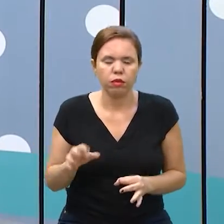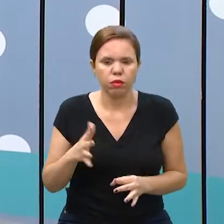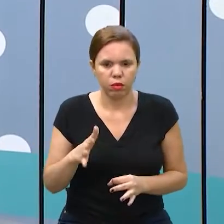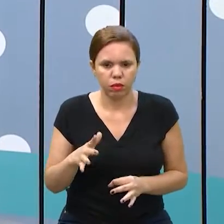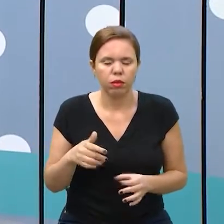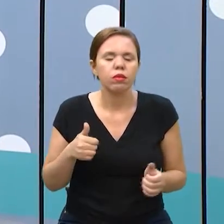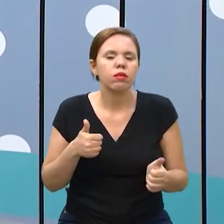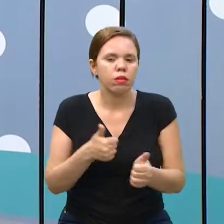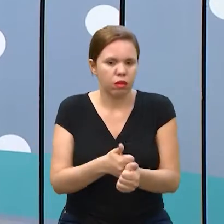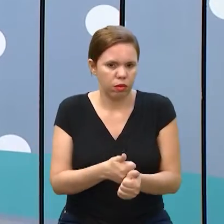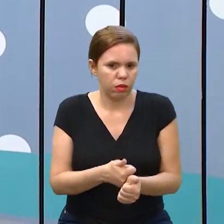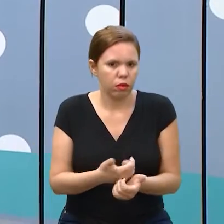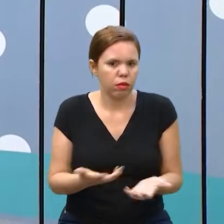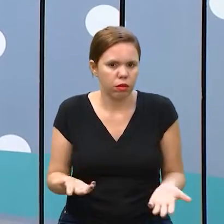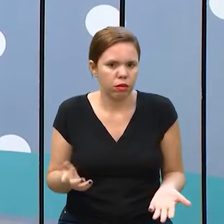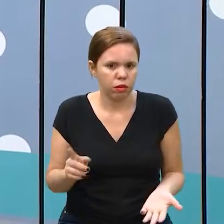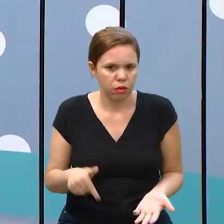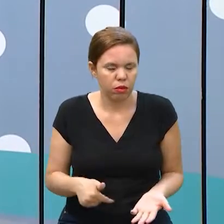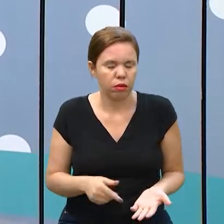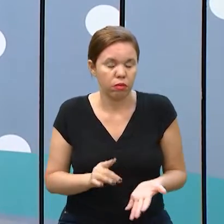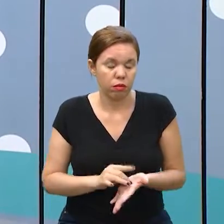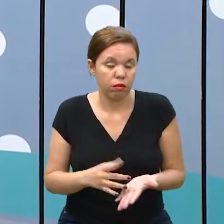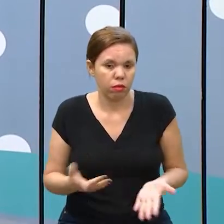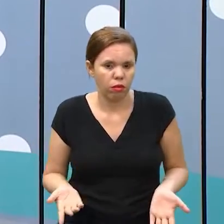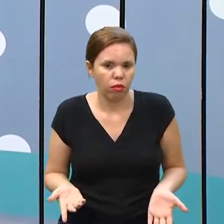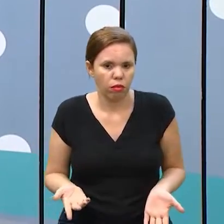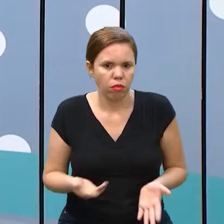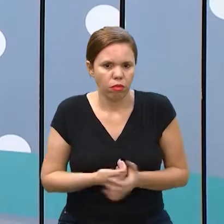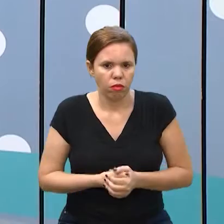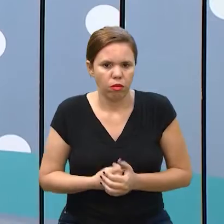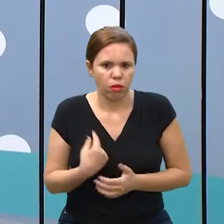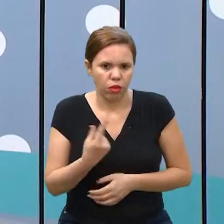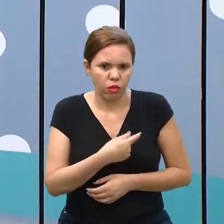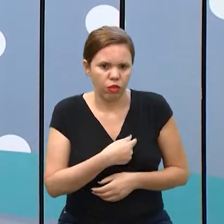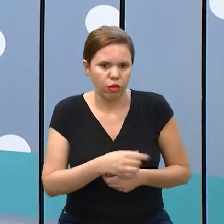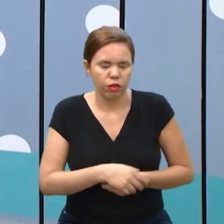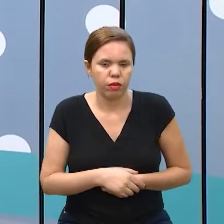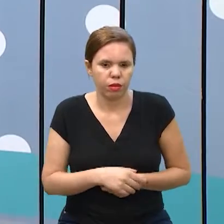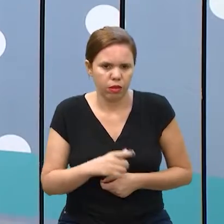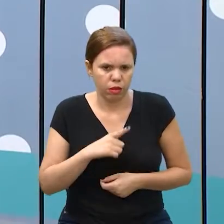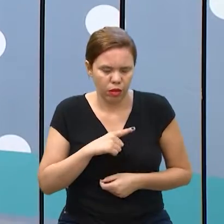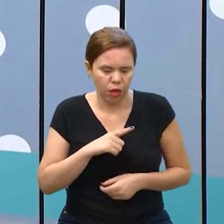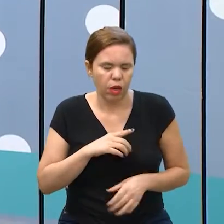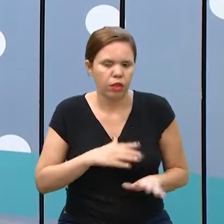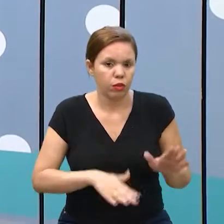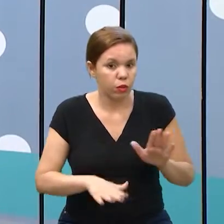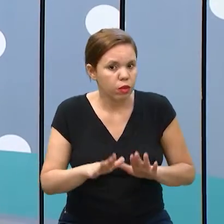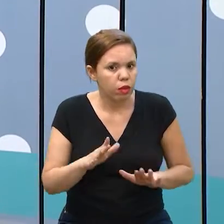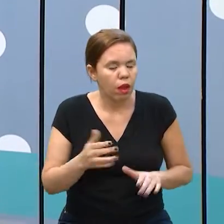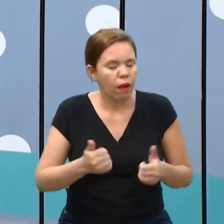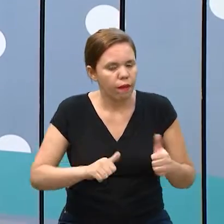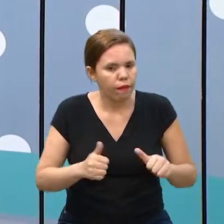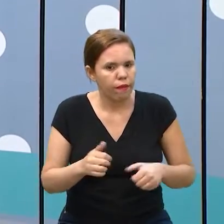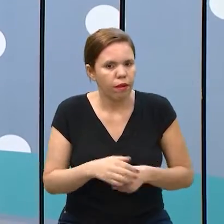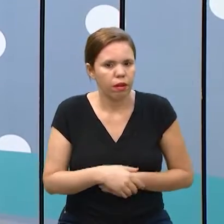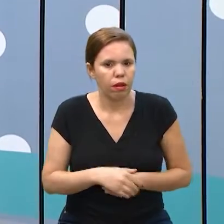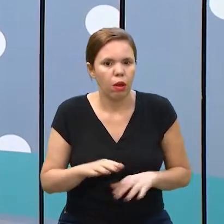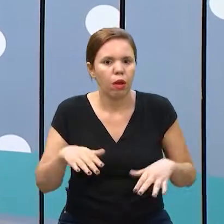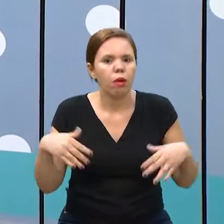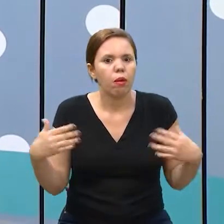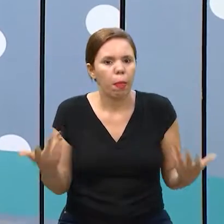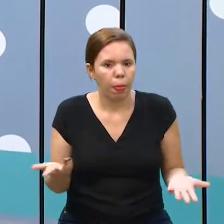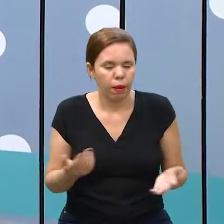menos, são seguidores comprados, né, fictícios. Então a gente tem esse cuidado de